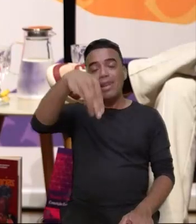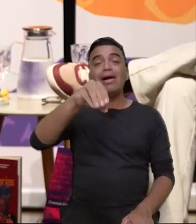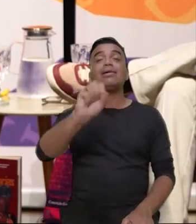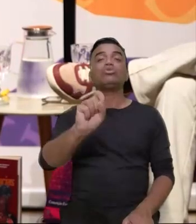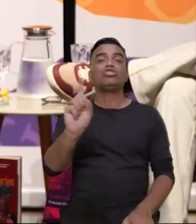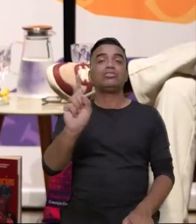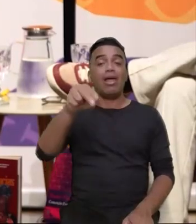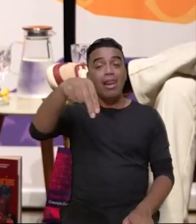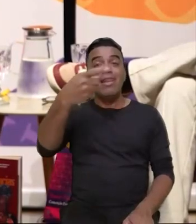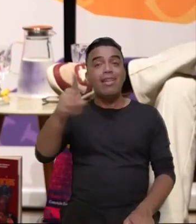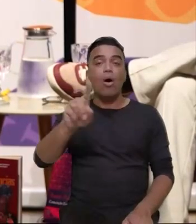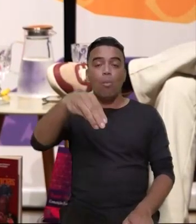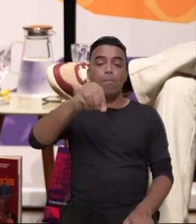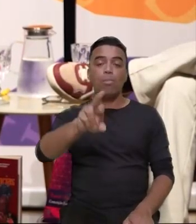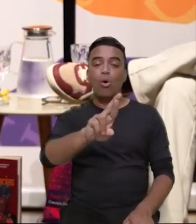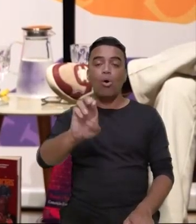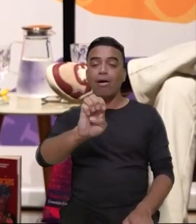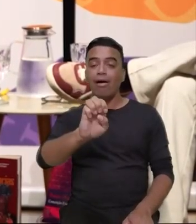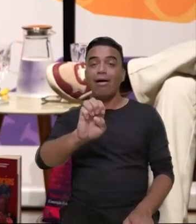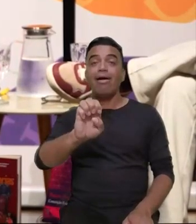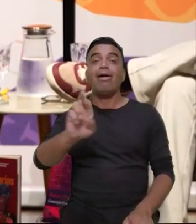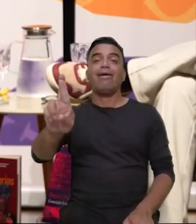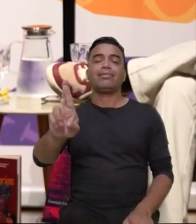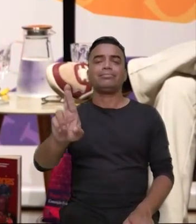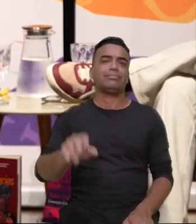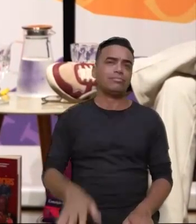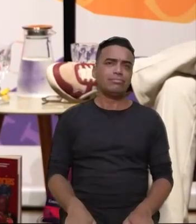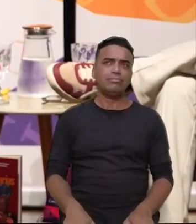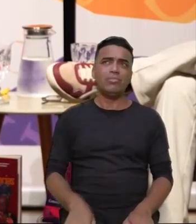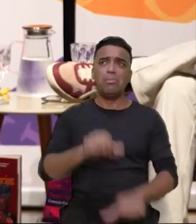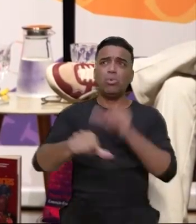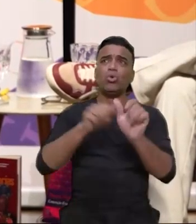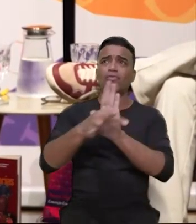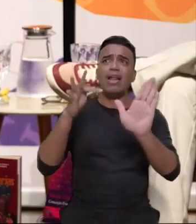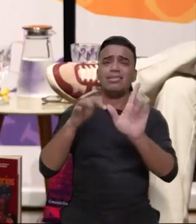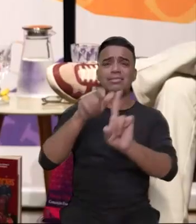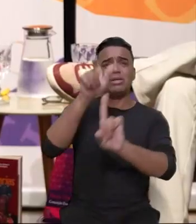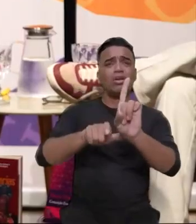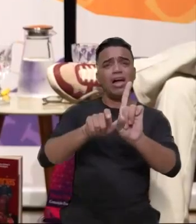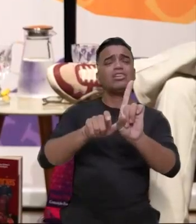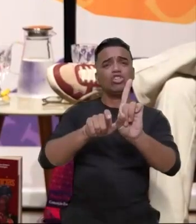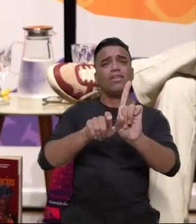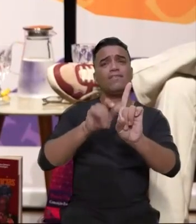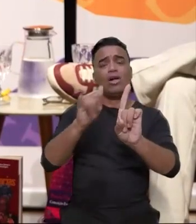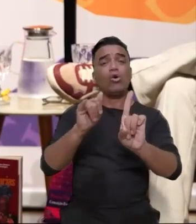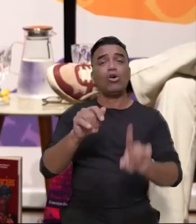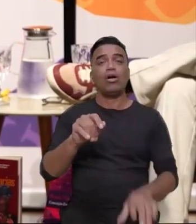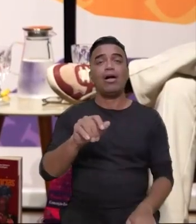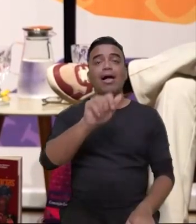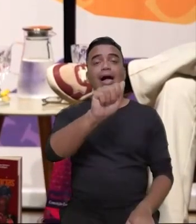por que mudaram essa frase. O personagem falou assim: a